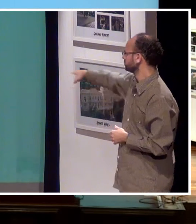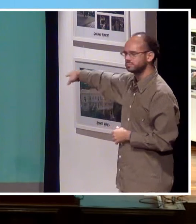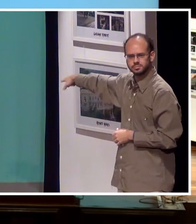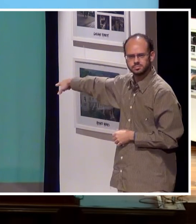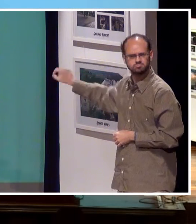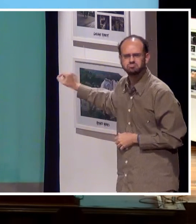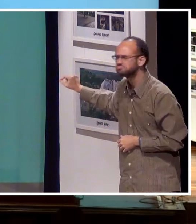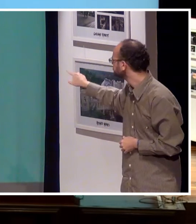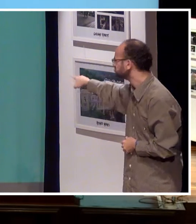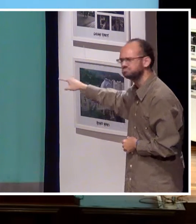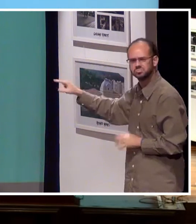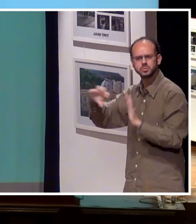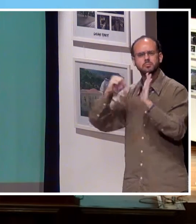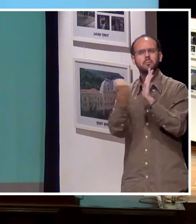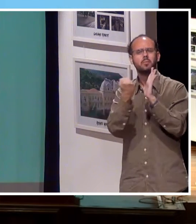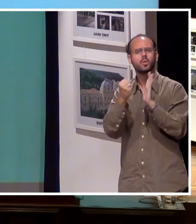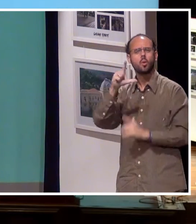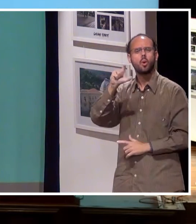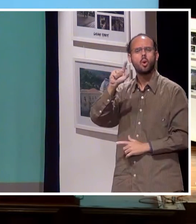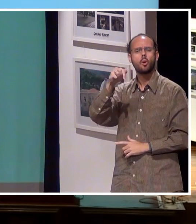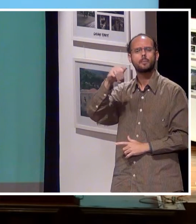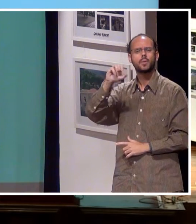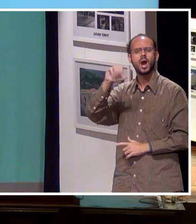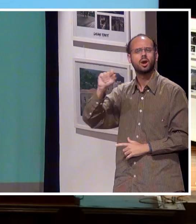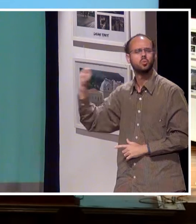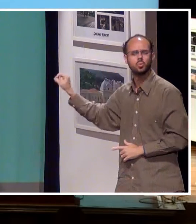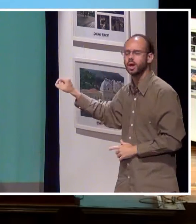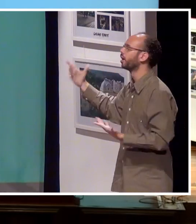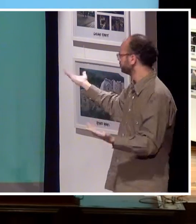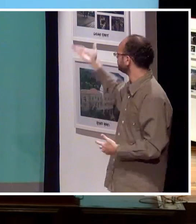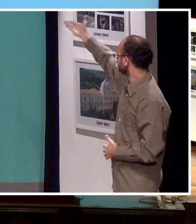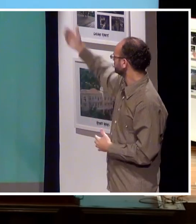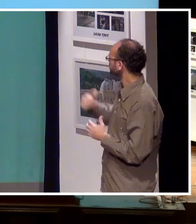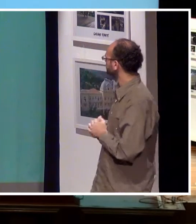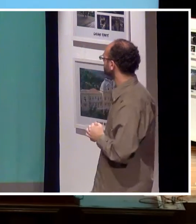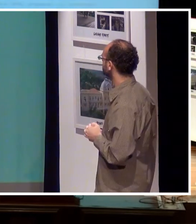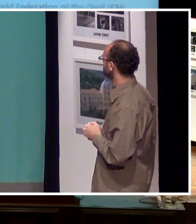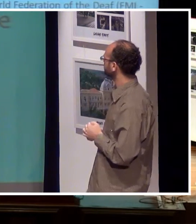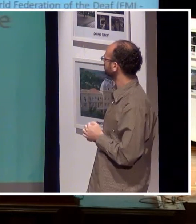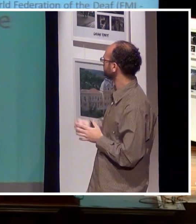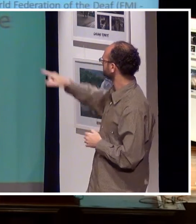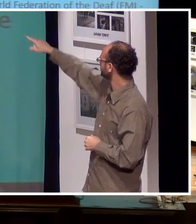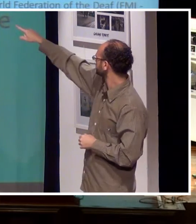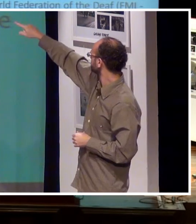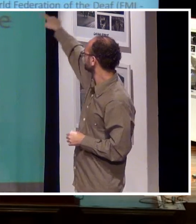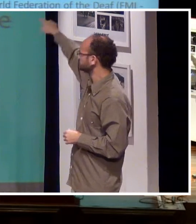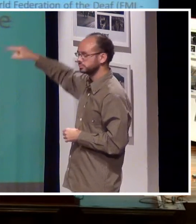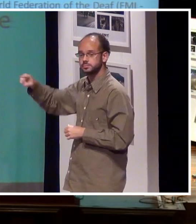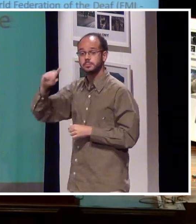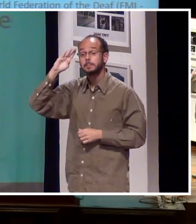representações internacionais. O que seria esse símbolo, essa logomarca que foi apresentada